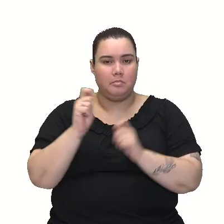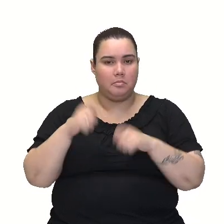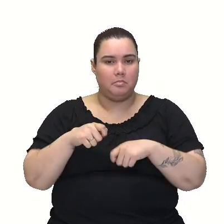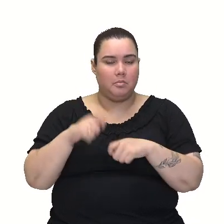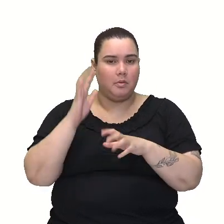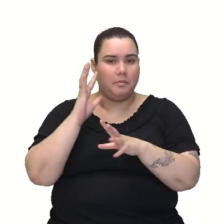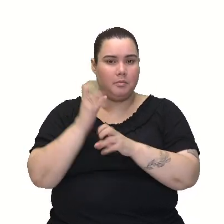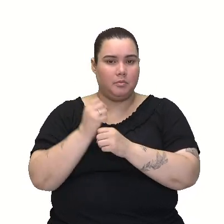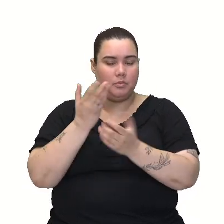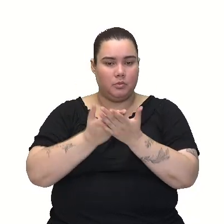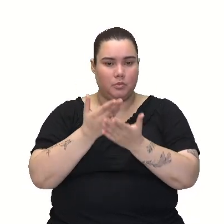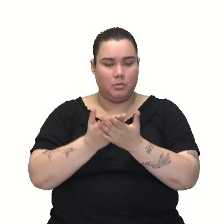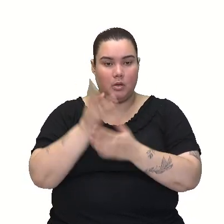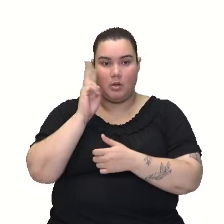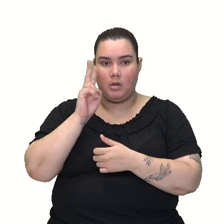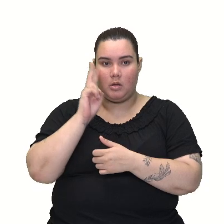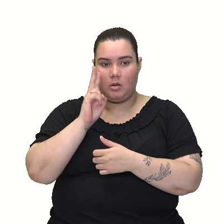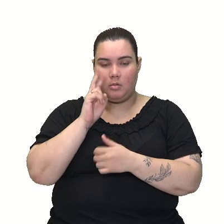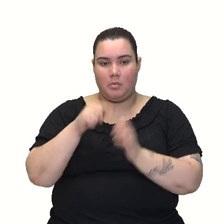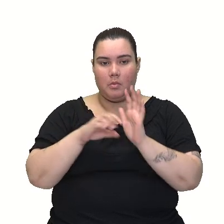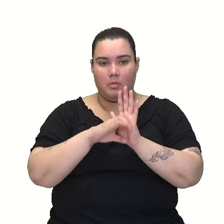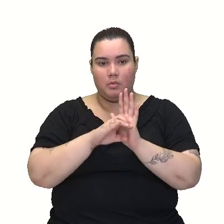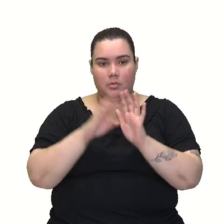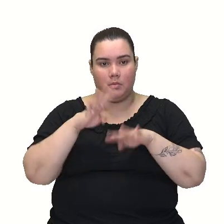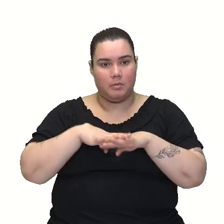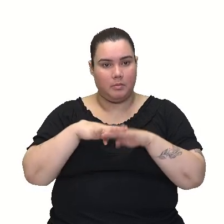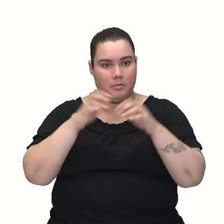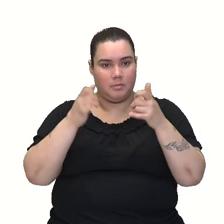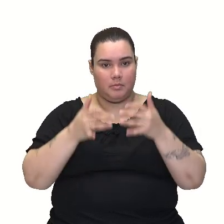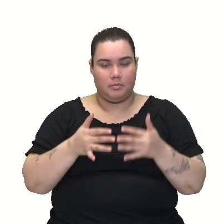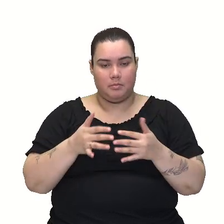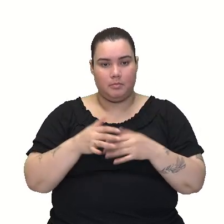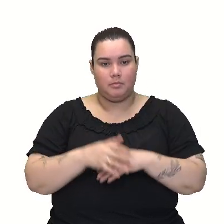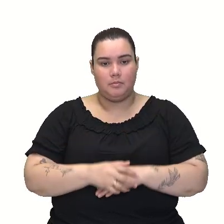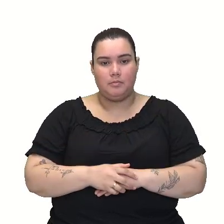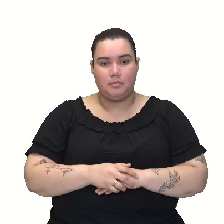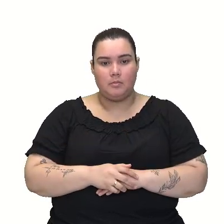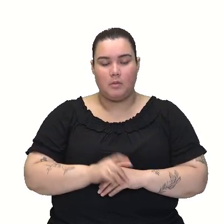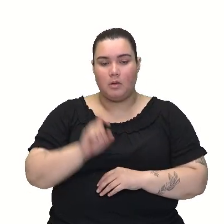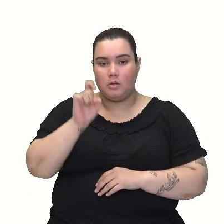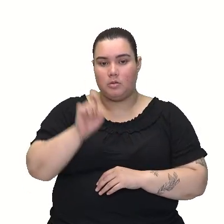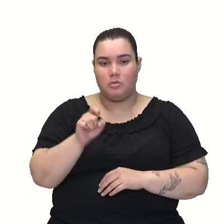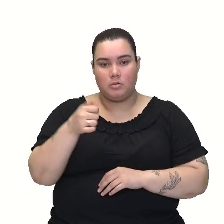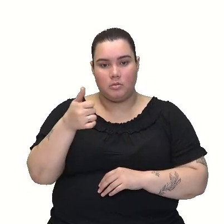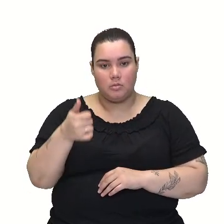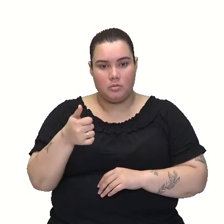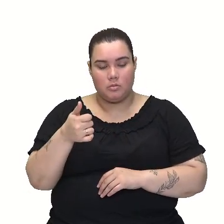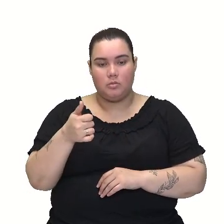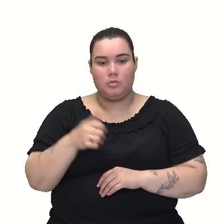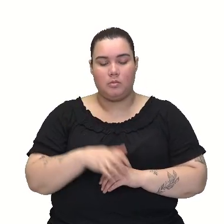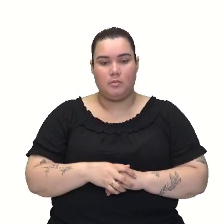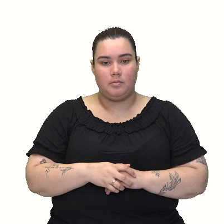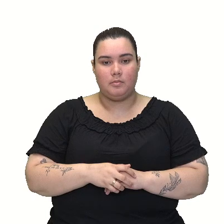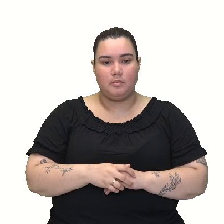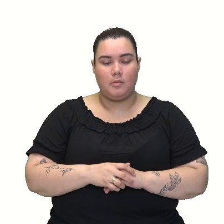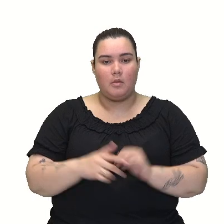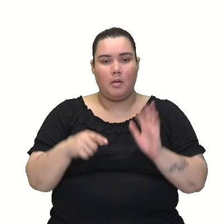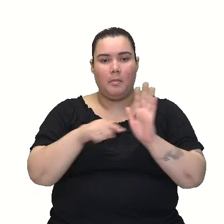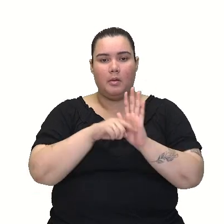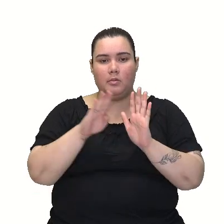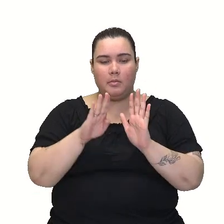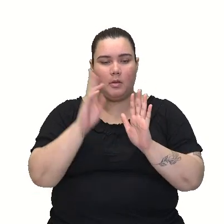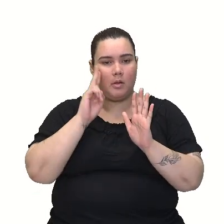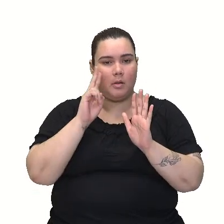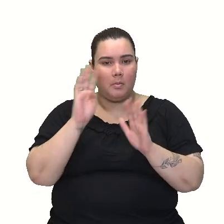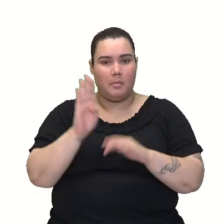e você vai relembrar esses conceitos aí, tá bom? Então vamos lá, x1 menos b, quanto vale o b? b